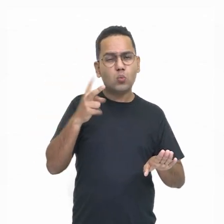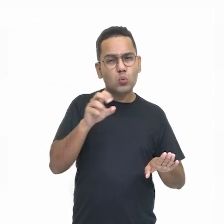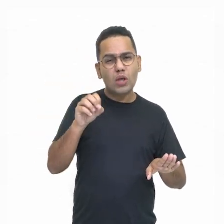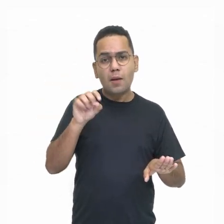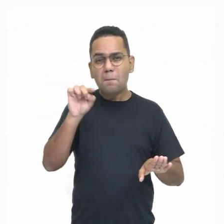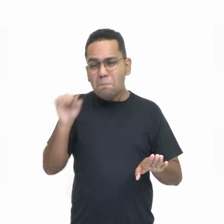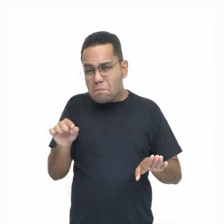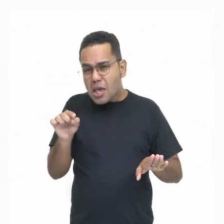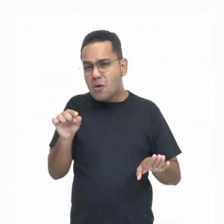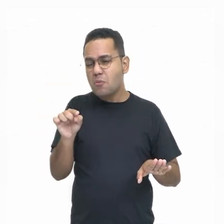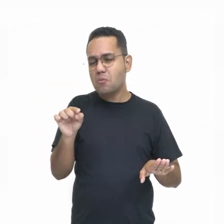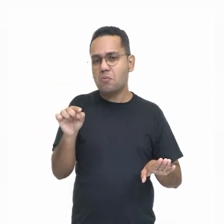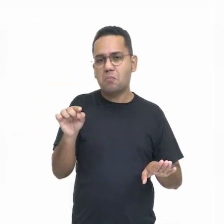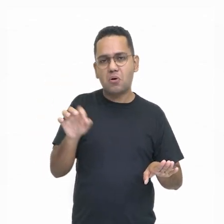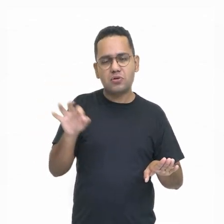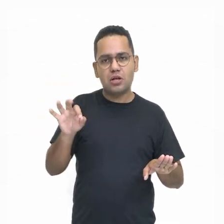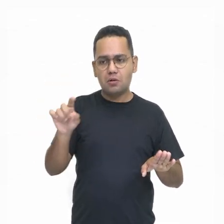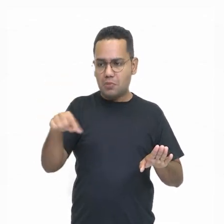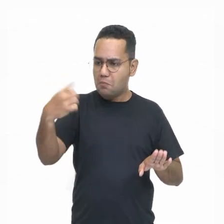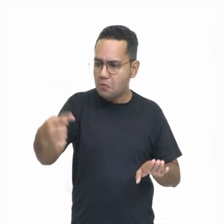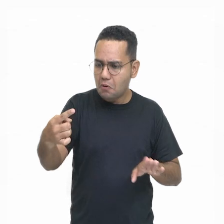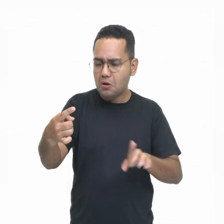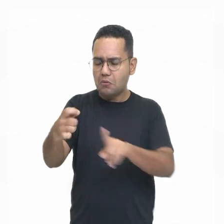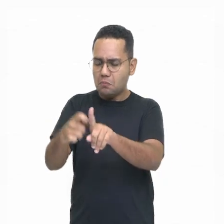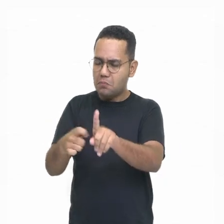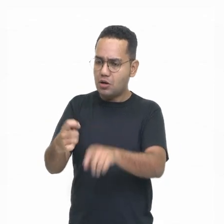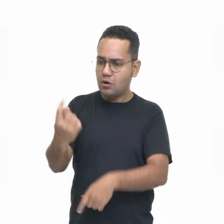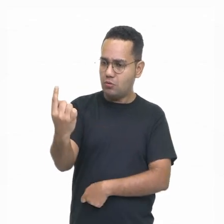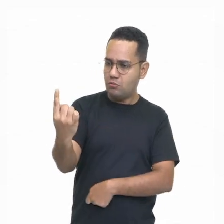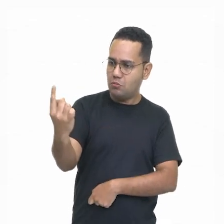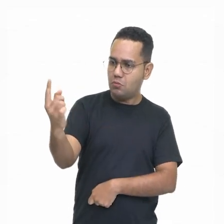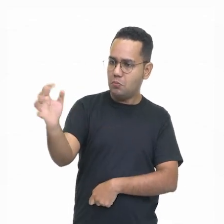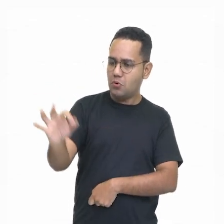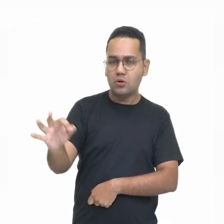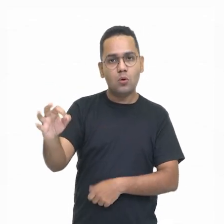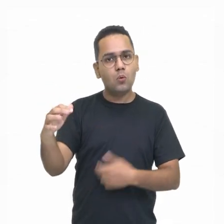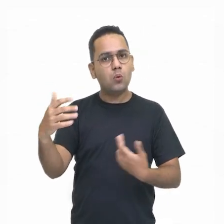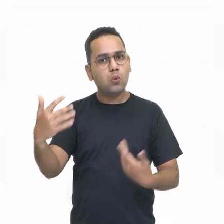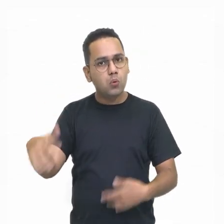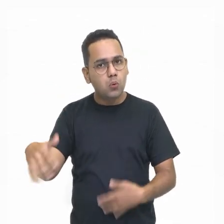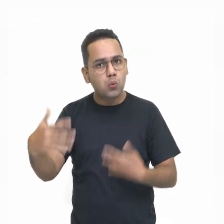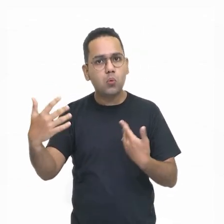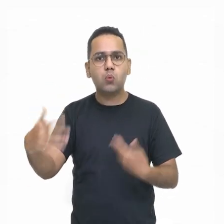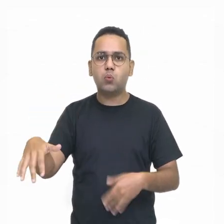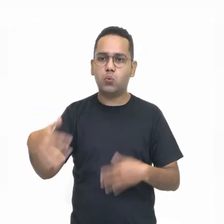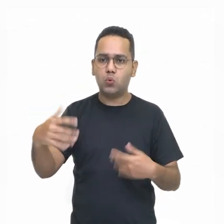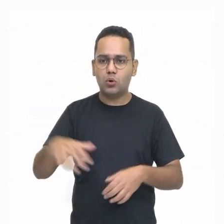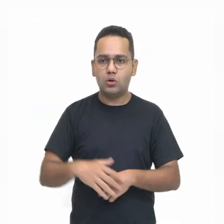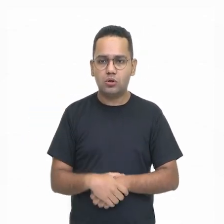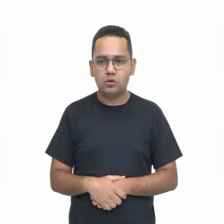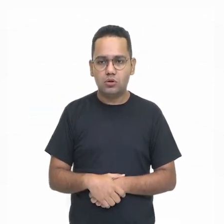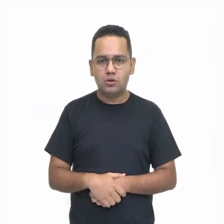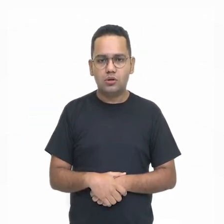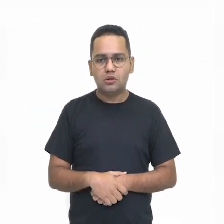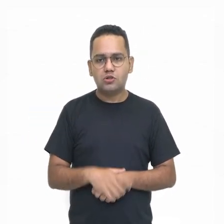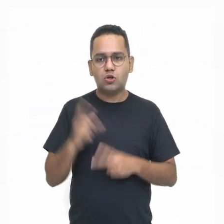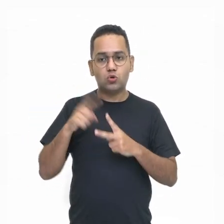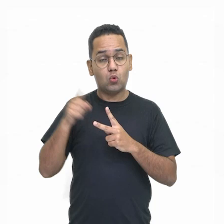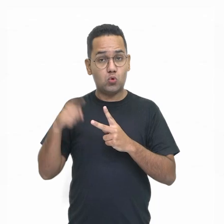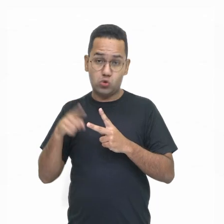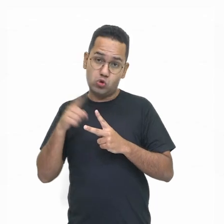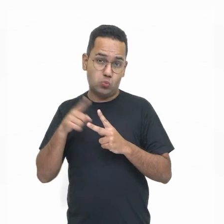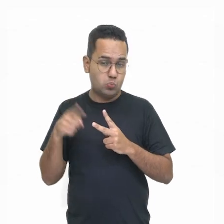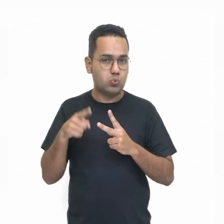quê? 1% dessa inflação sendo controlada a partir de uma nova moeda virtual, física também, mas